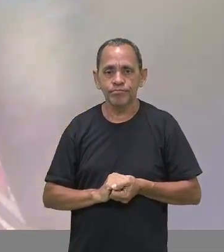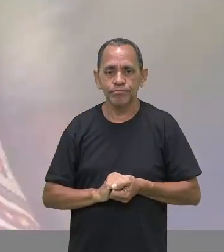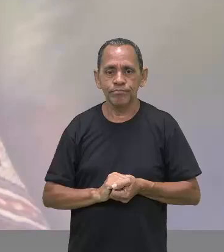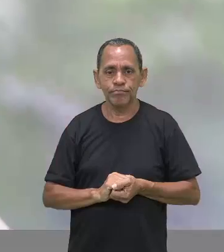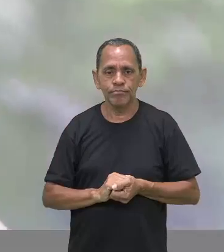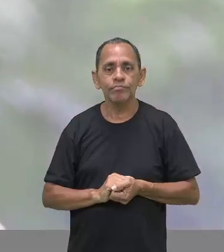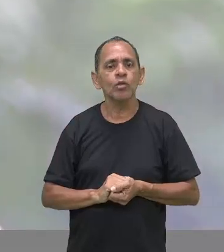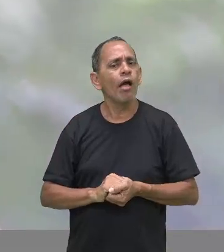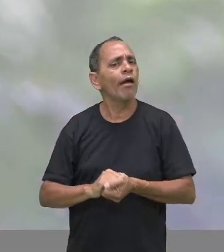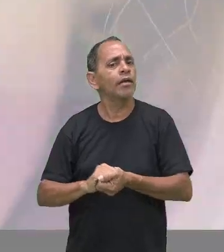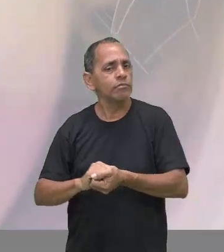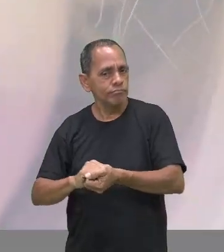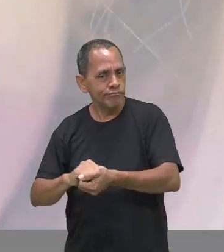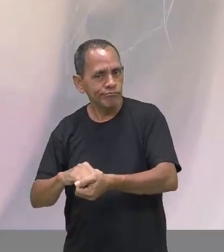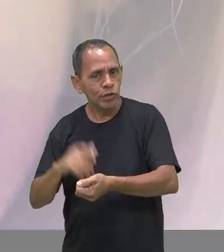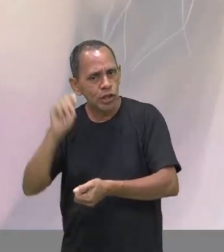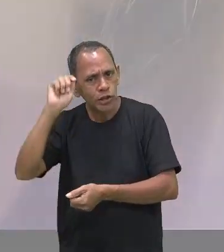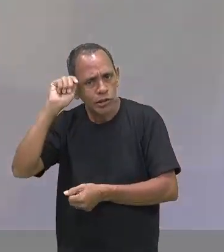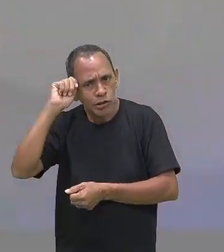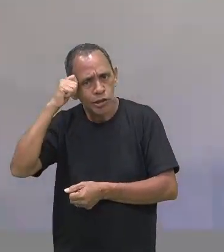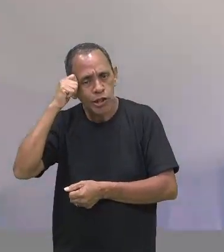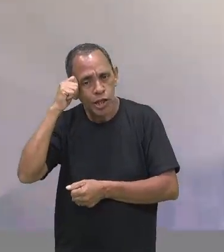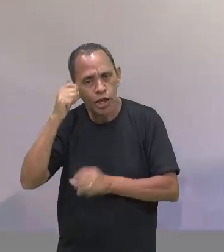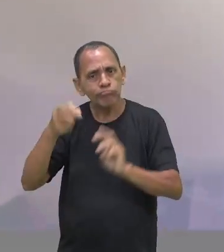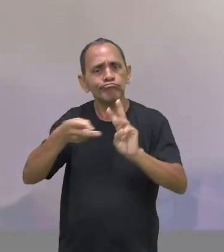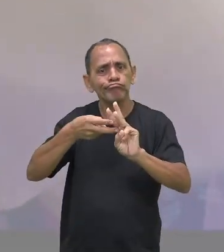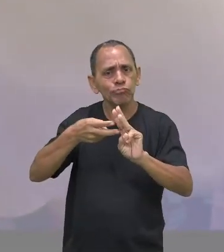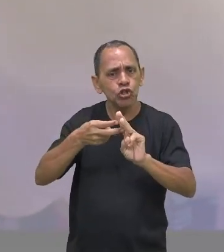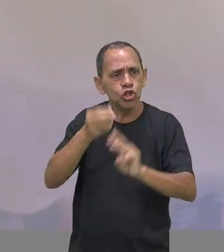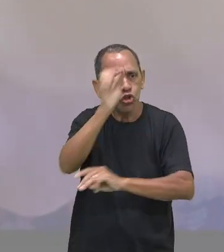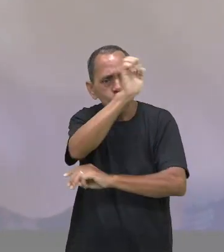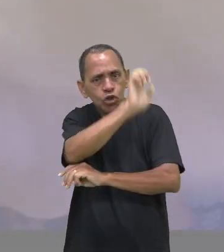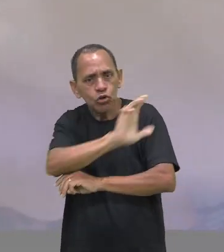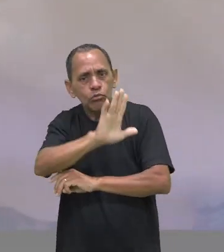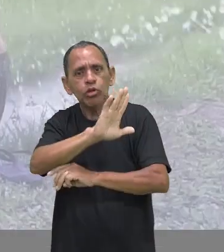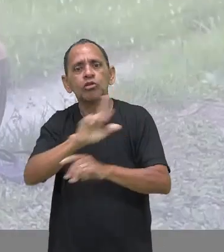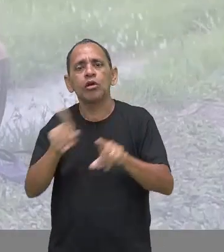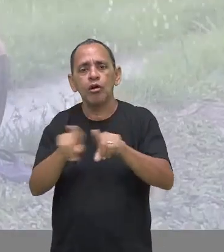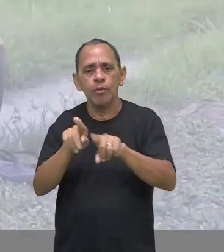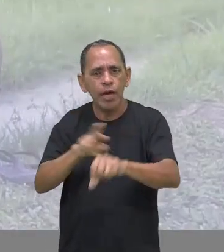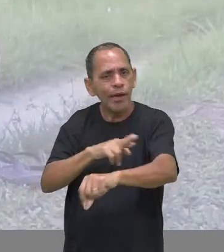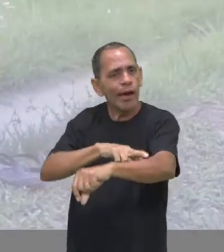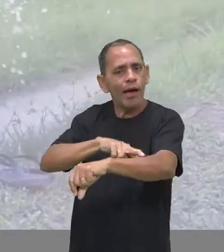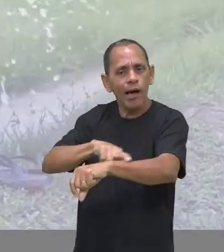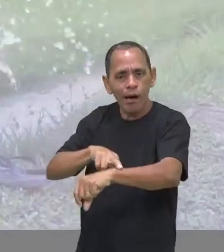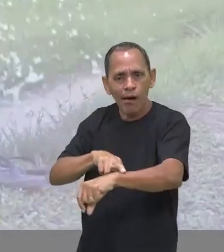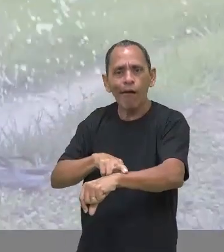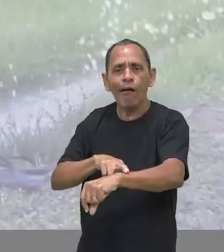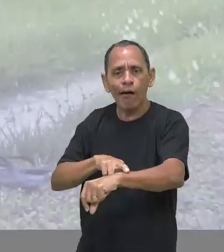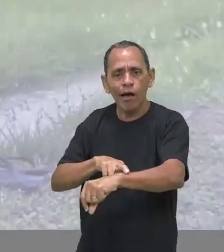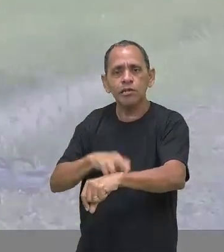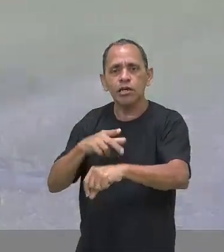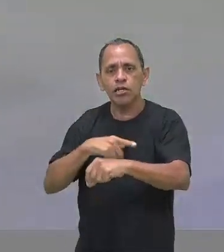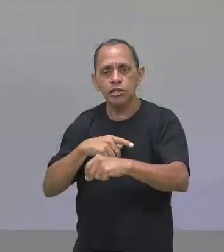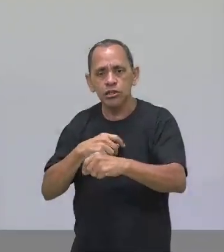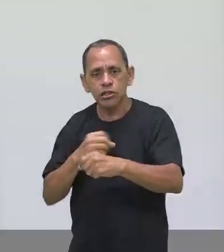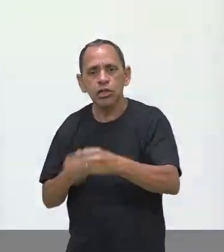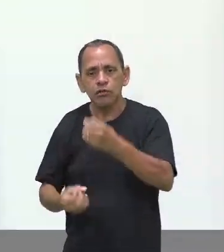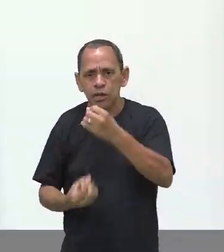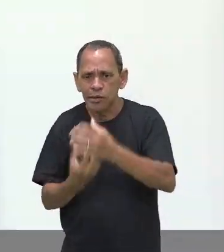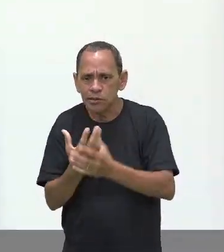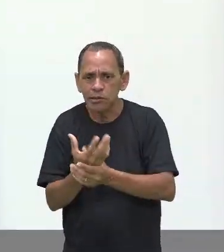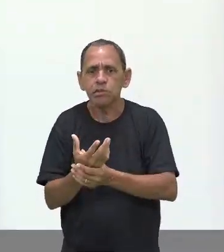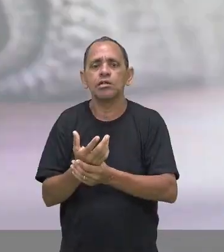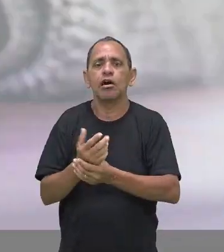Sou negro índio-europeu, a raça que sobreviveu a todas as atrocidades.